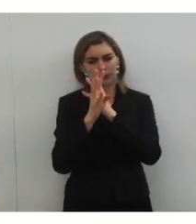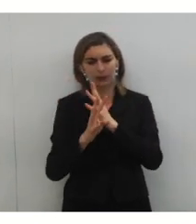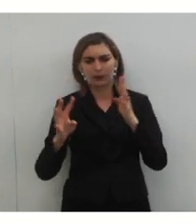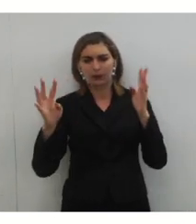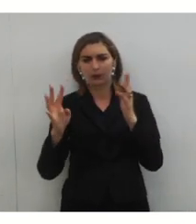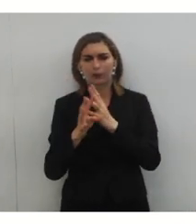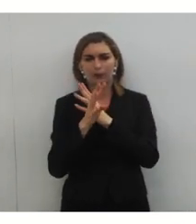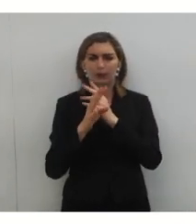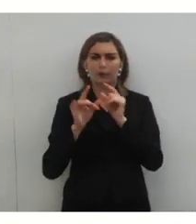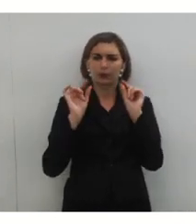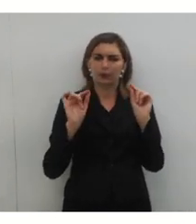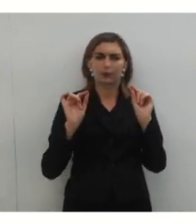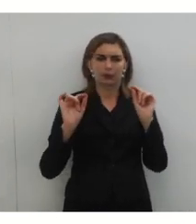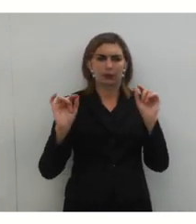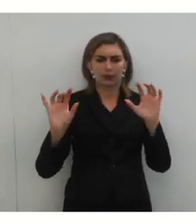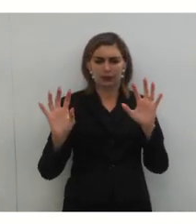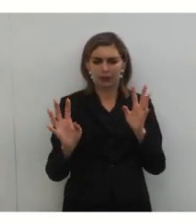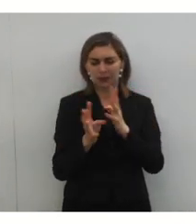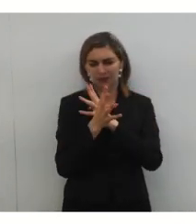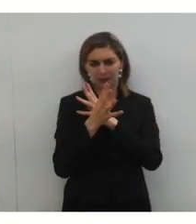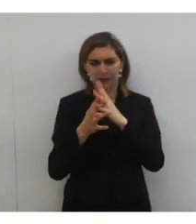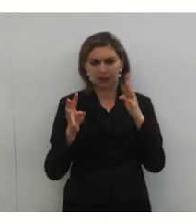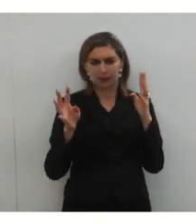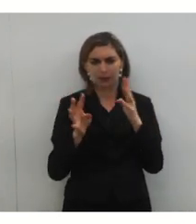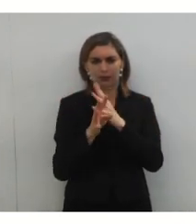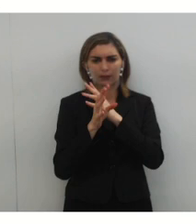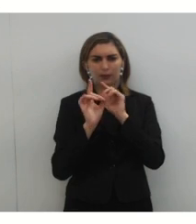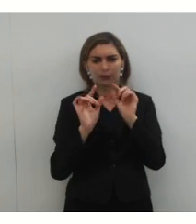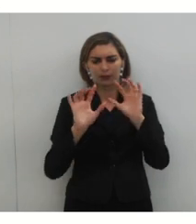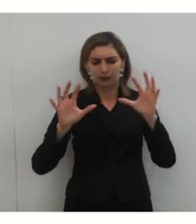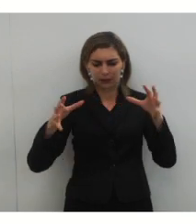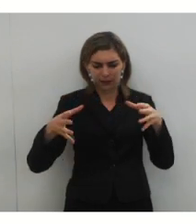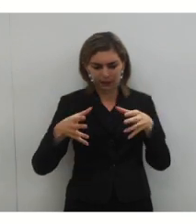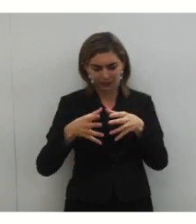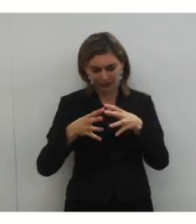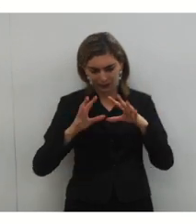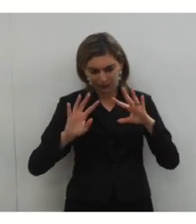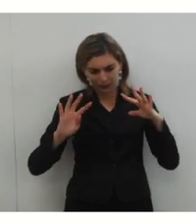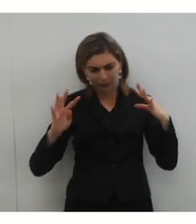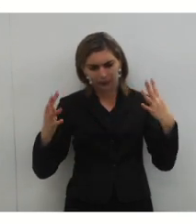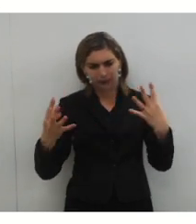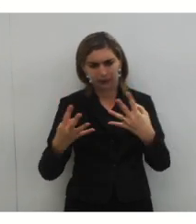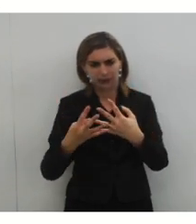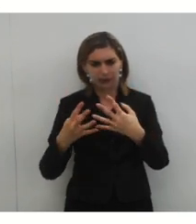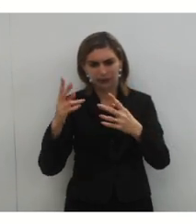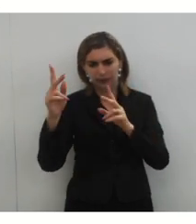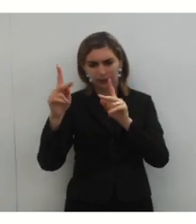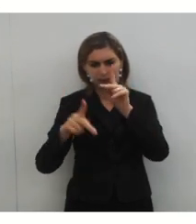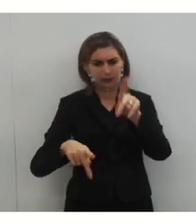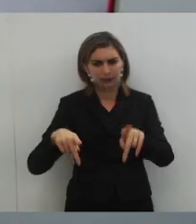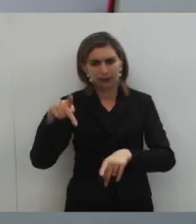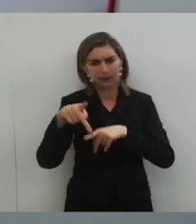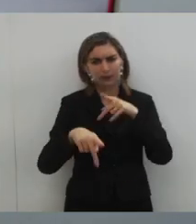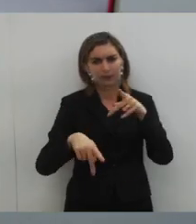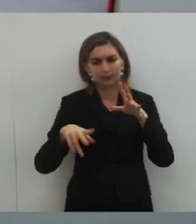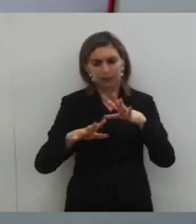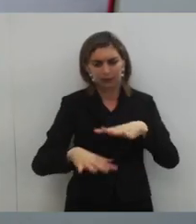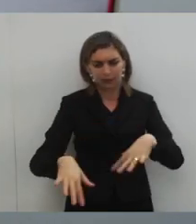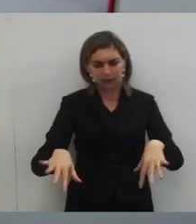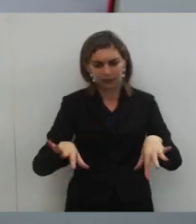uma quadrilha? É um conjunto entrelaçado de pessoas,